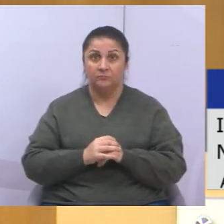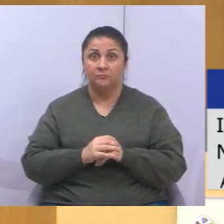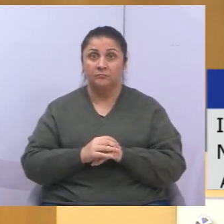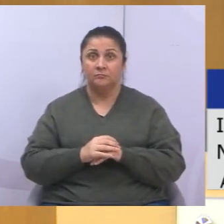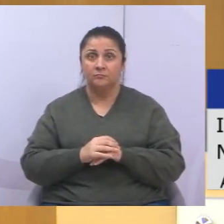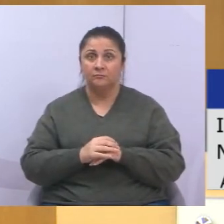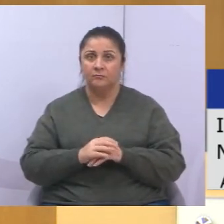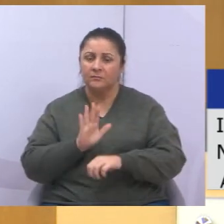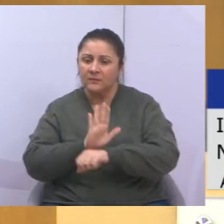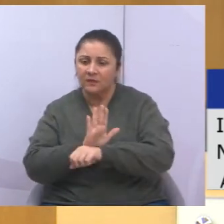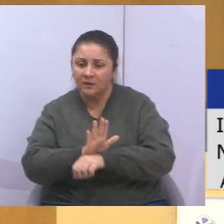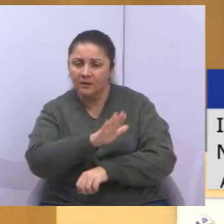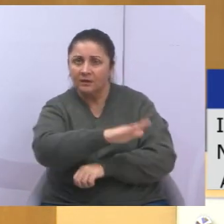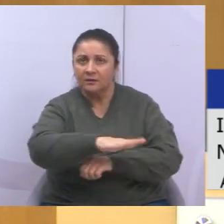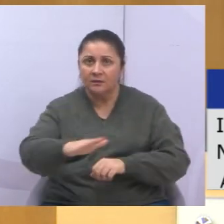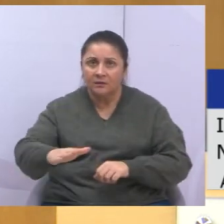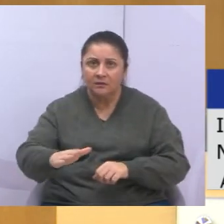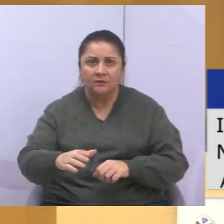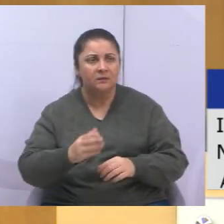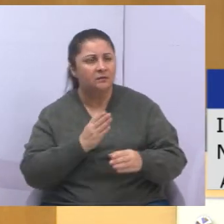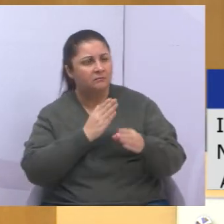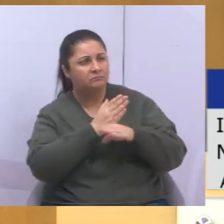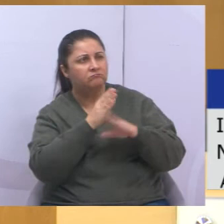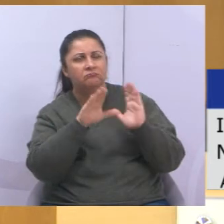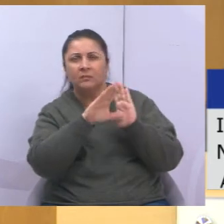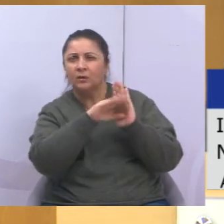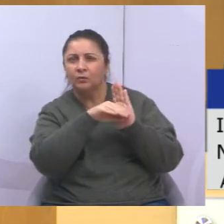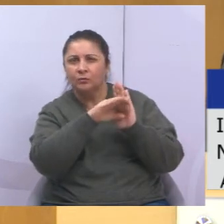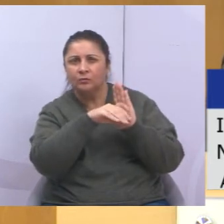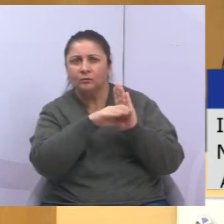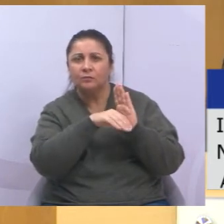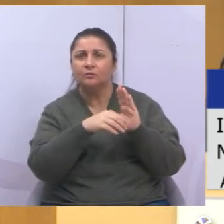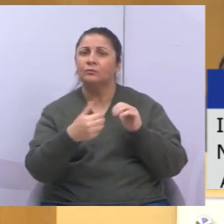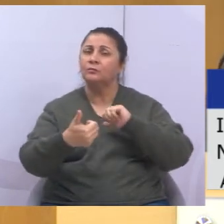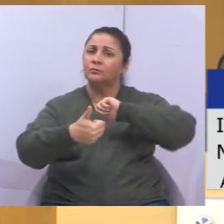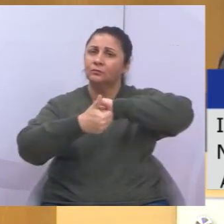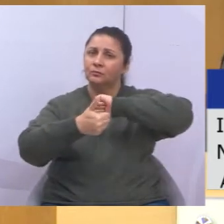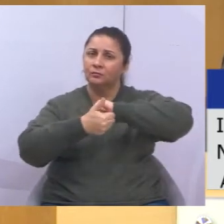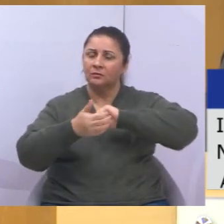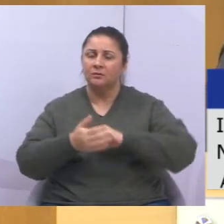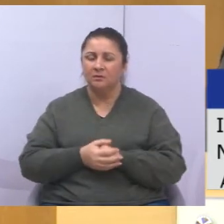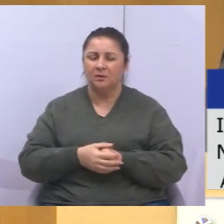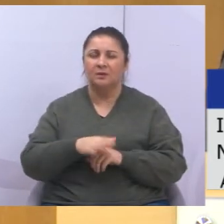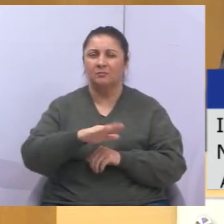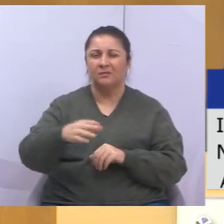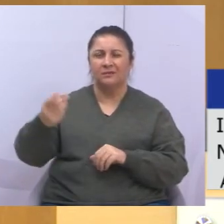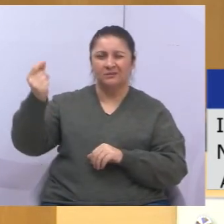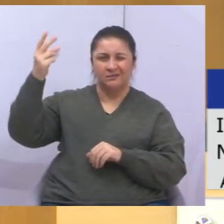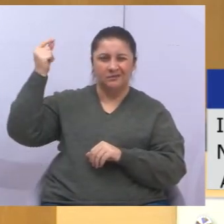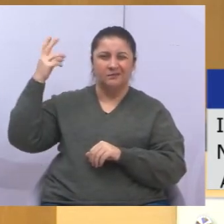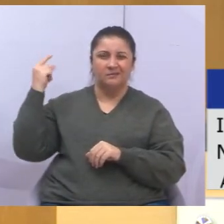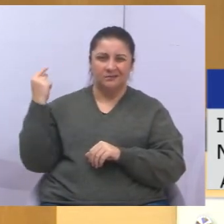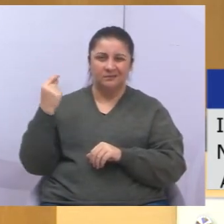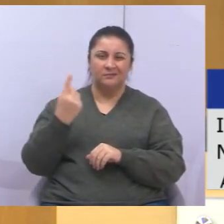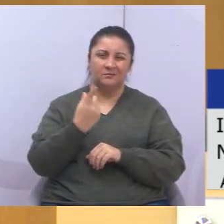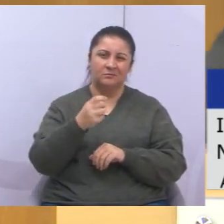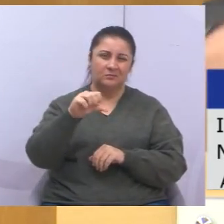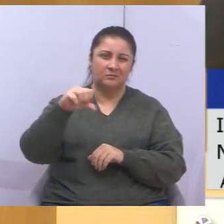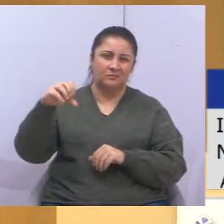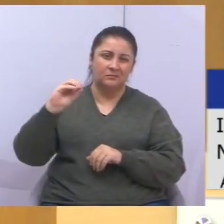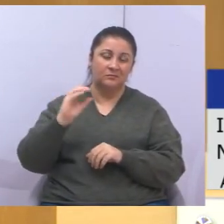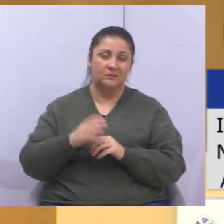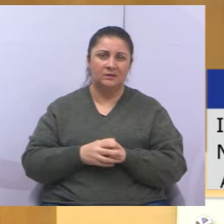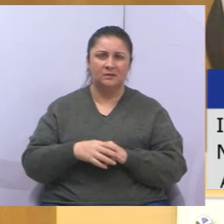acessem conteúdos de qualidade. E aí uma criança de 1986, 1990,